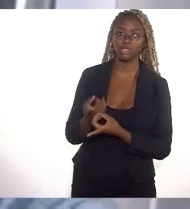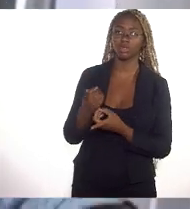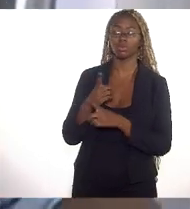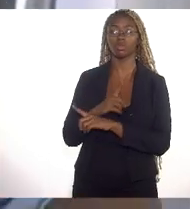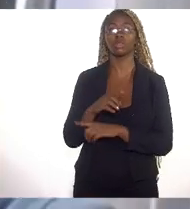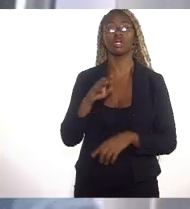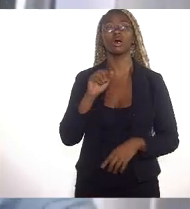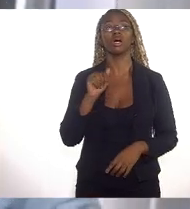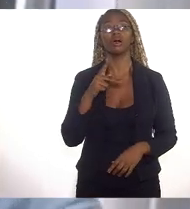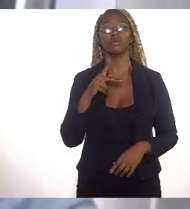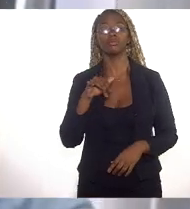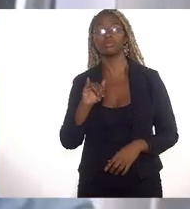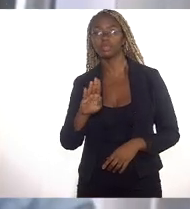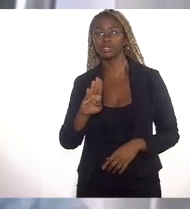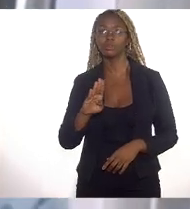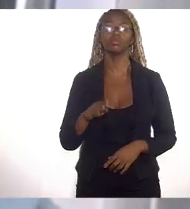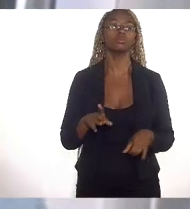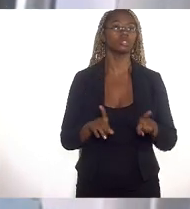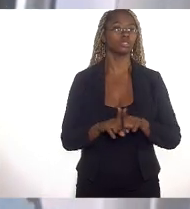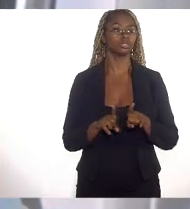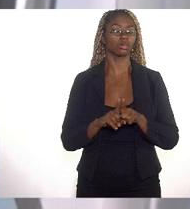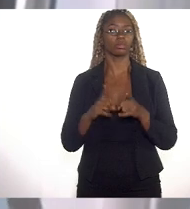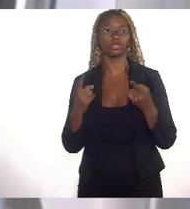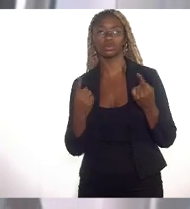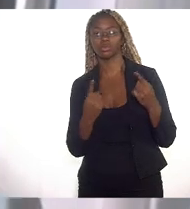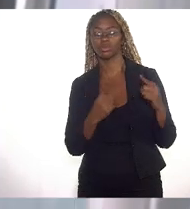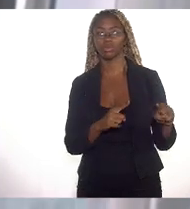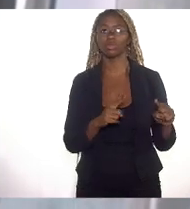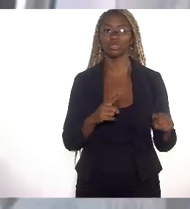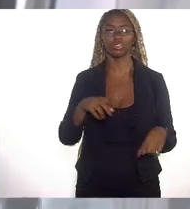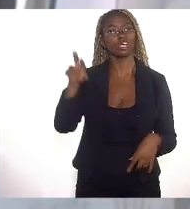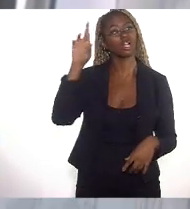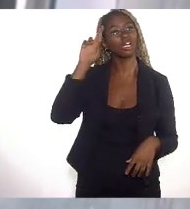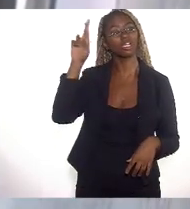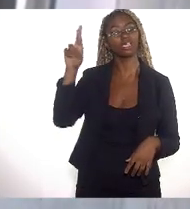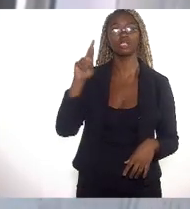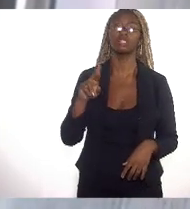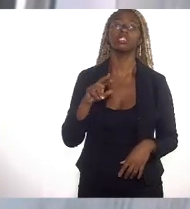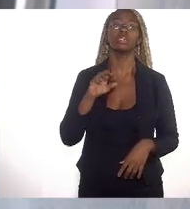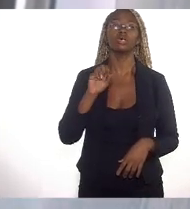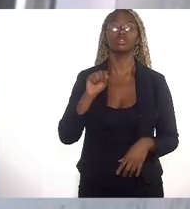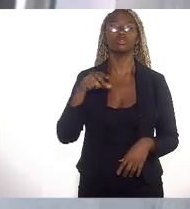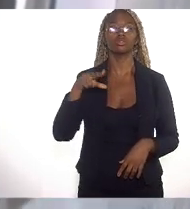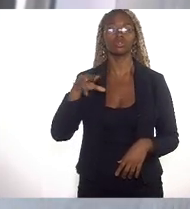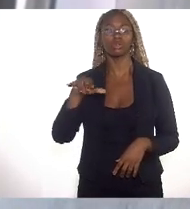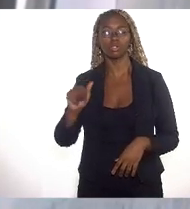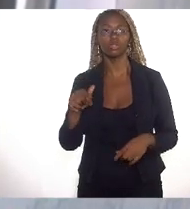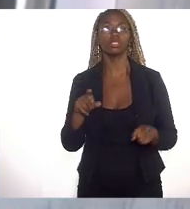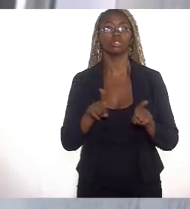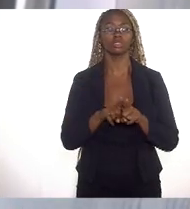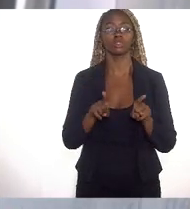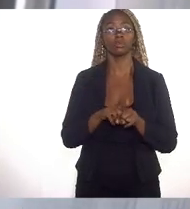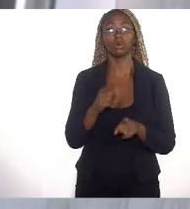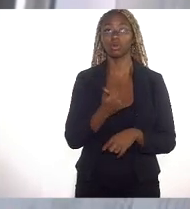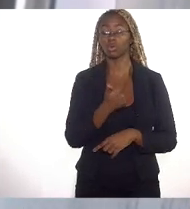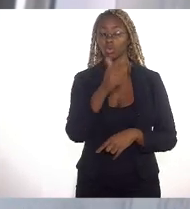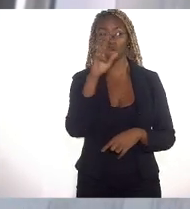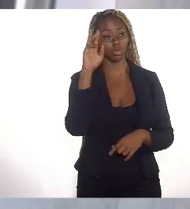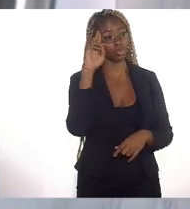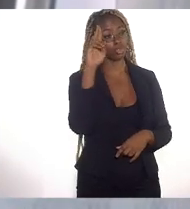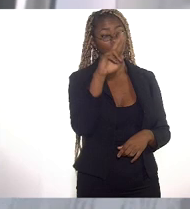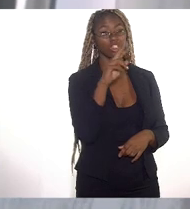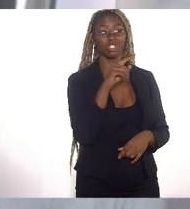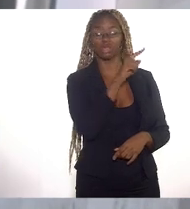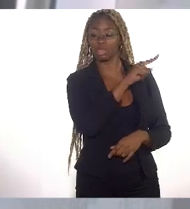PIB, contra a liderança indígena Sônia Guajajara, também contra Almir Suruí, líder indígena de